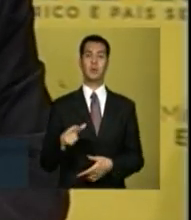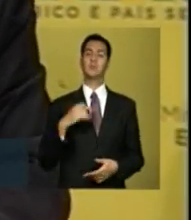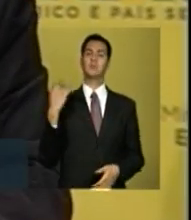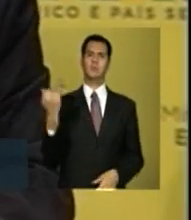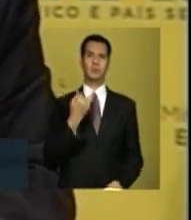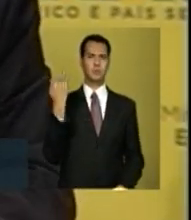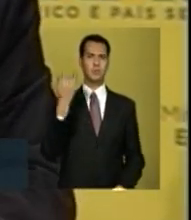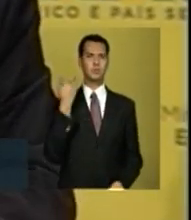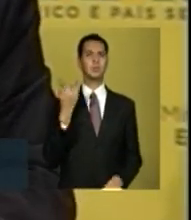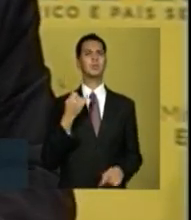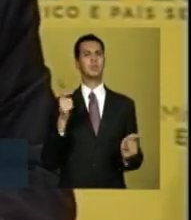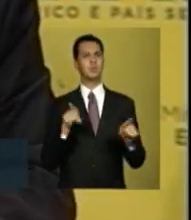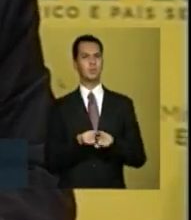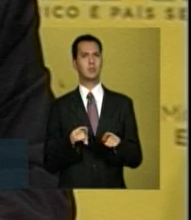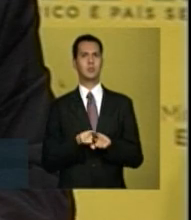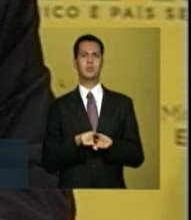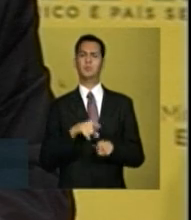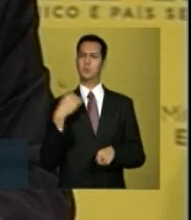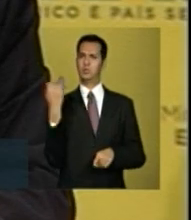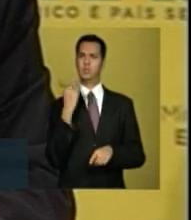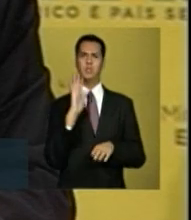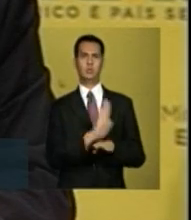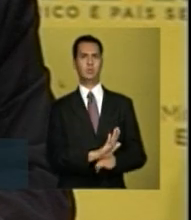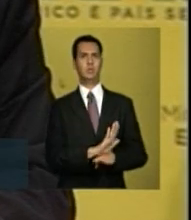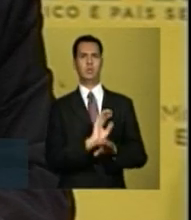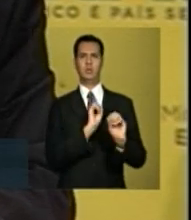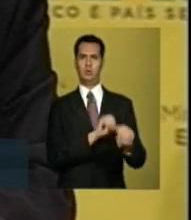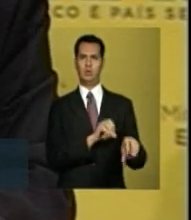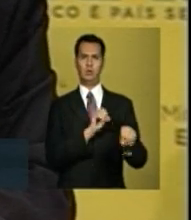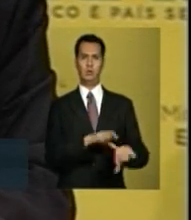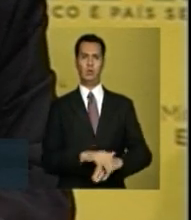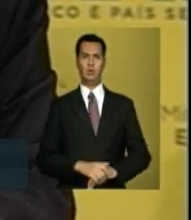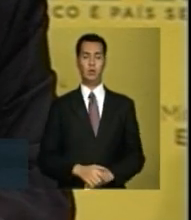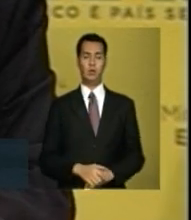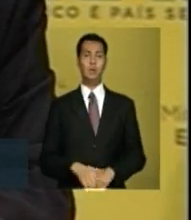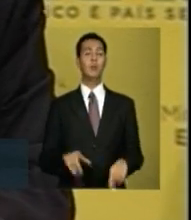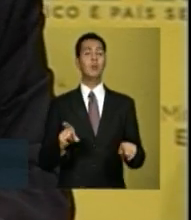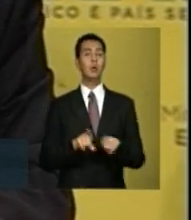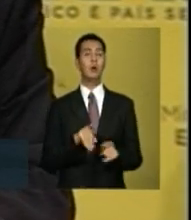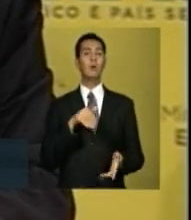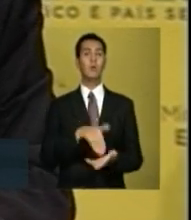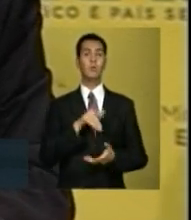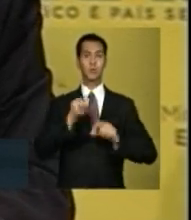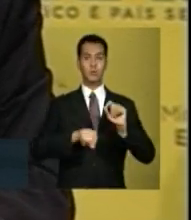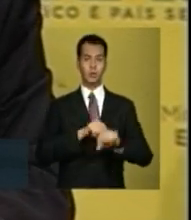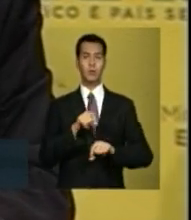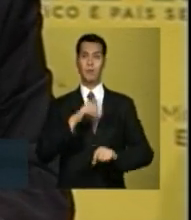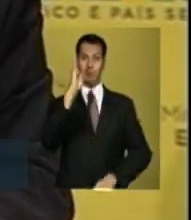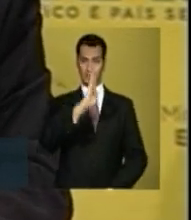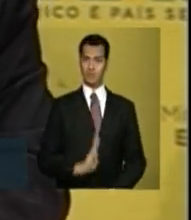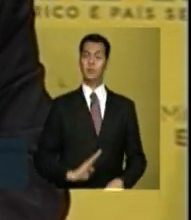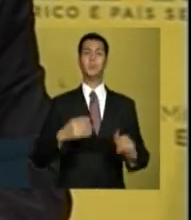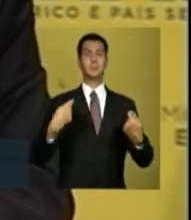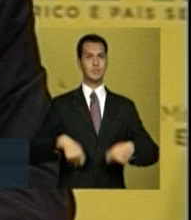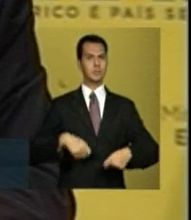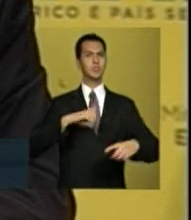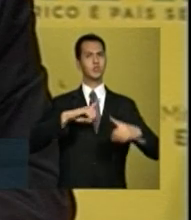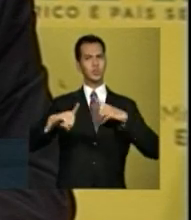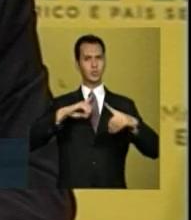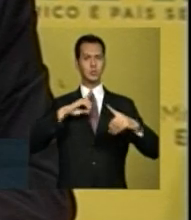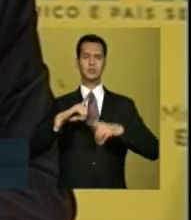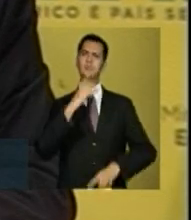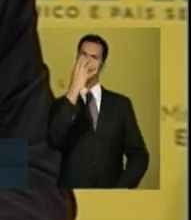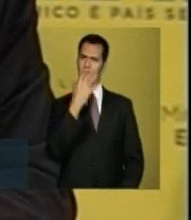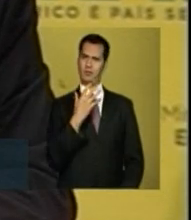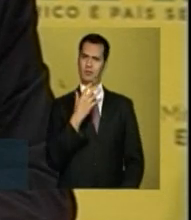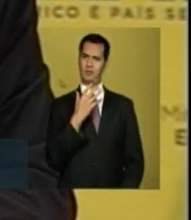indispensável ao sistema de educação e finalmente e é importante que o Brasil discuta isso com seriedade o Enem não é